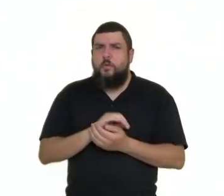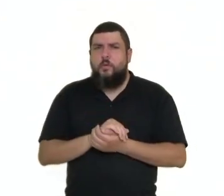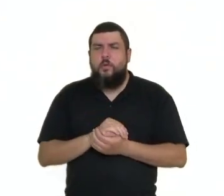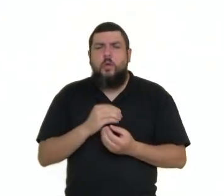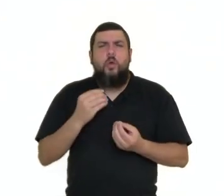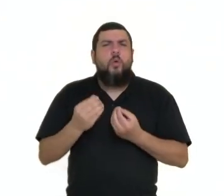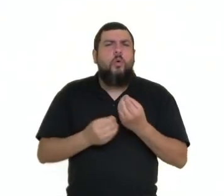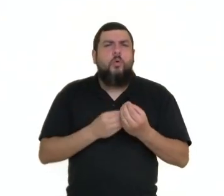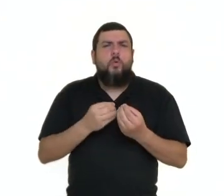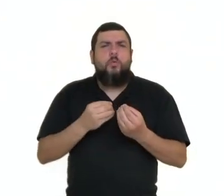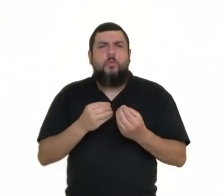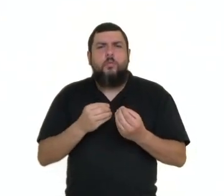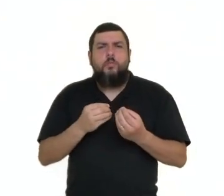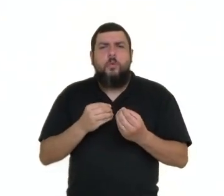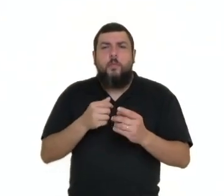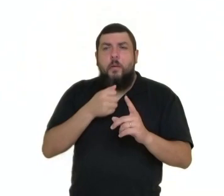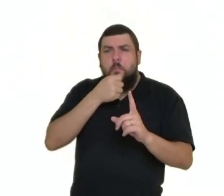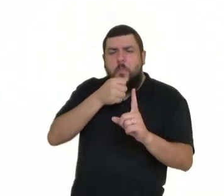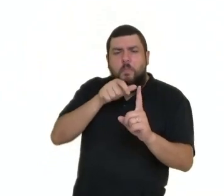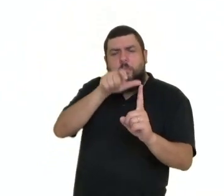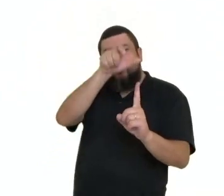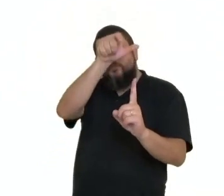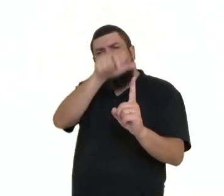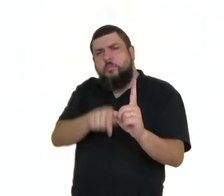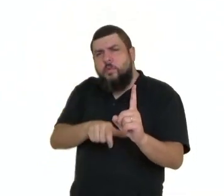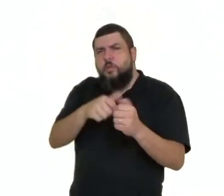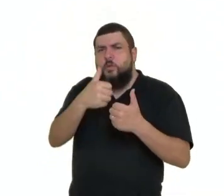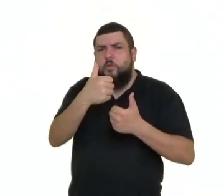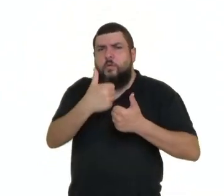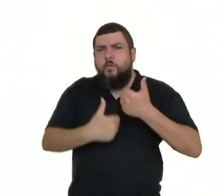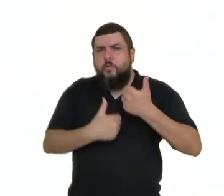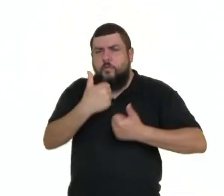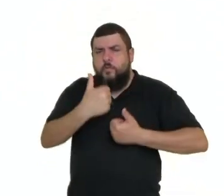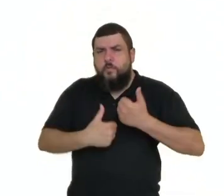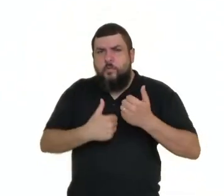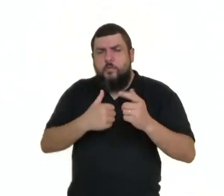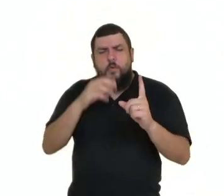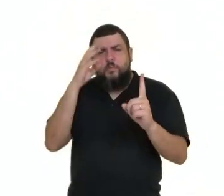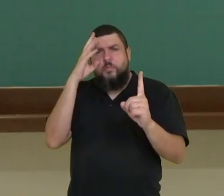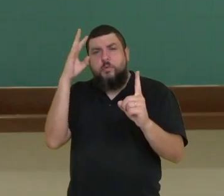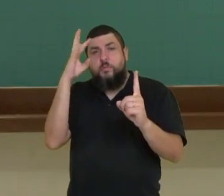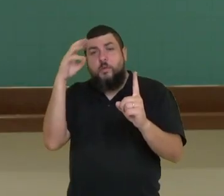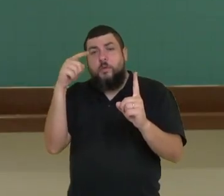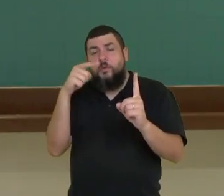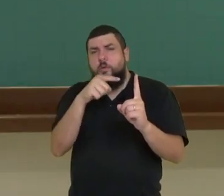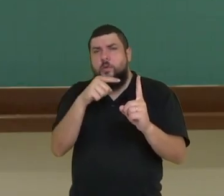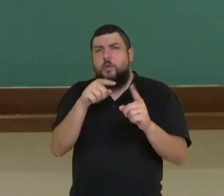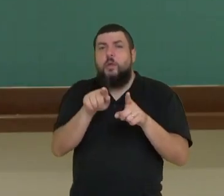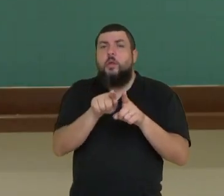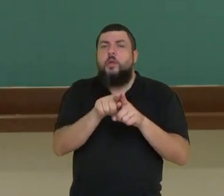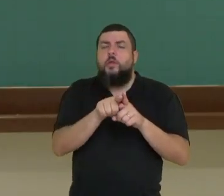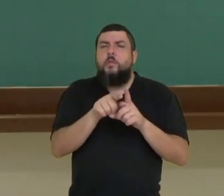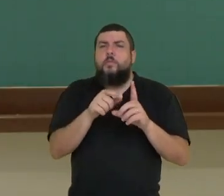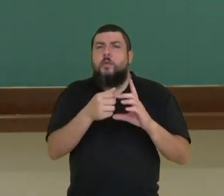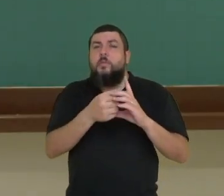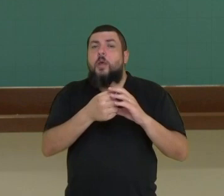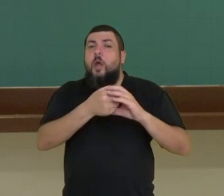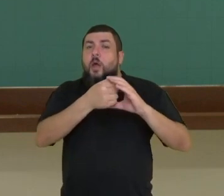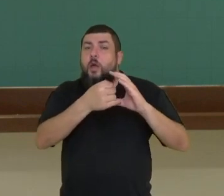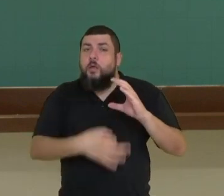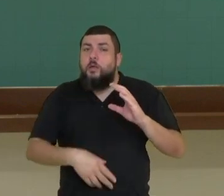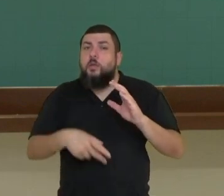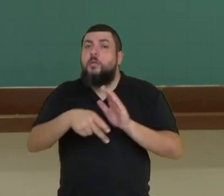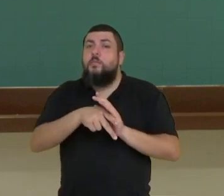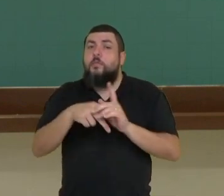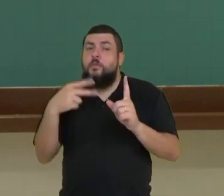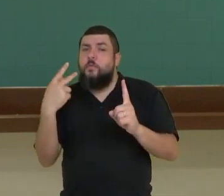preconcebida do entrevistador sobre um jogador de futebol e as características de fato do jogador entrevistado.